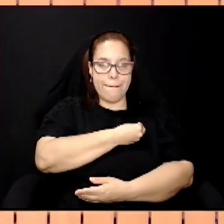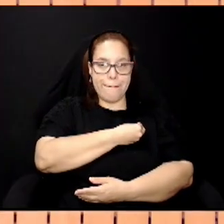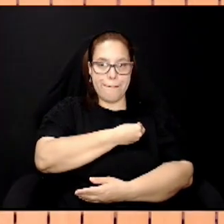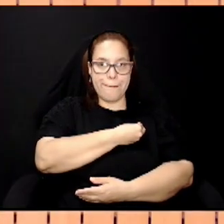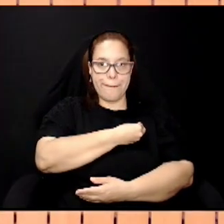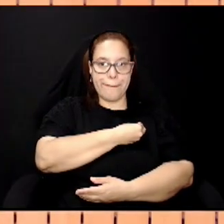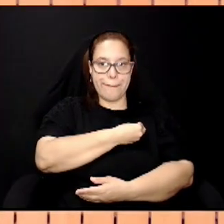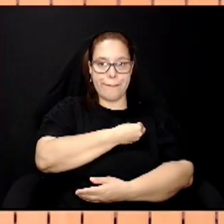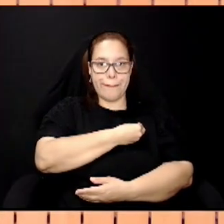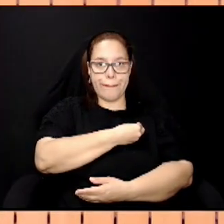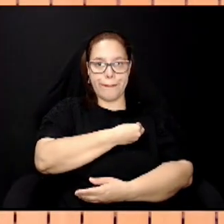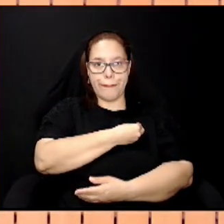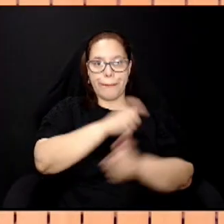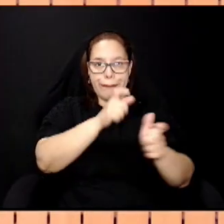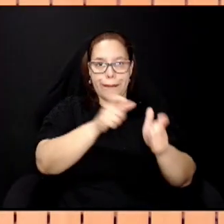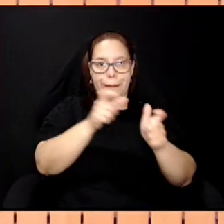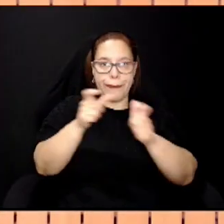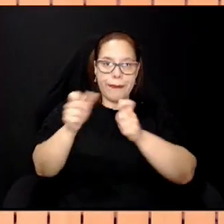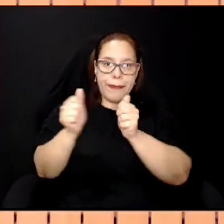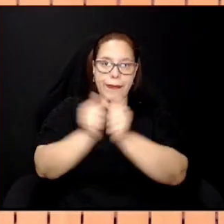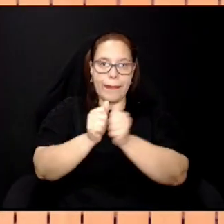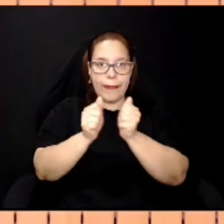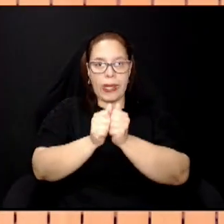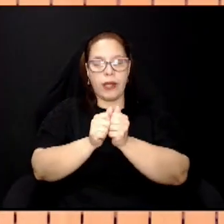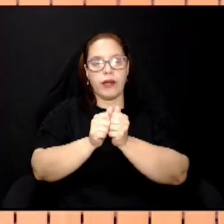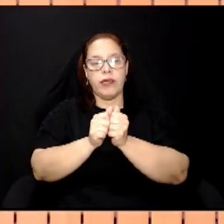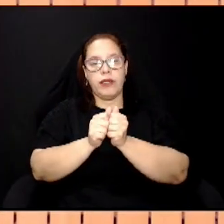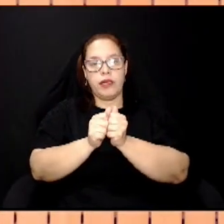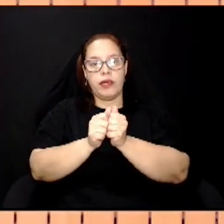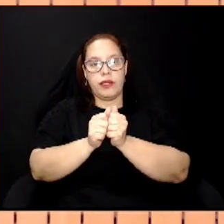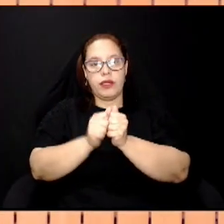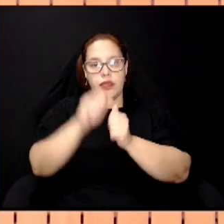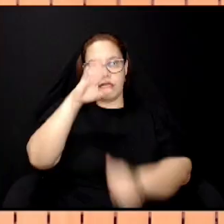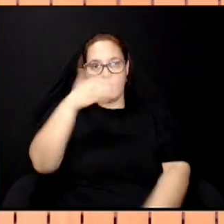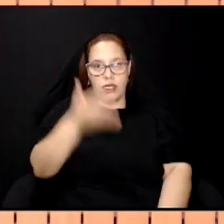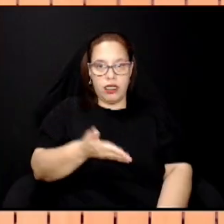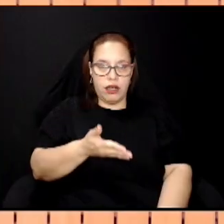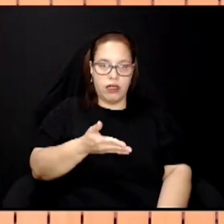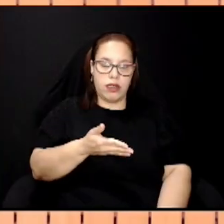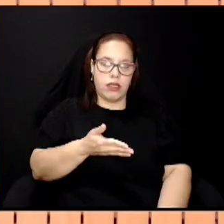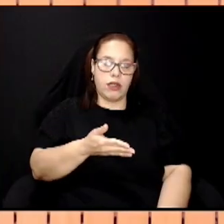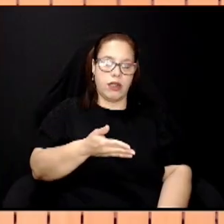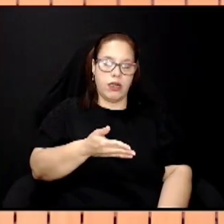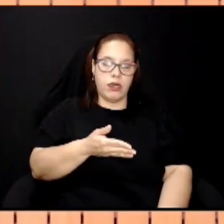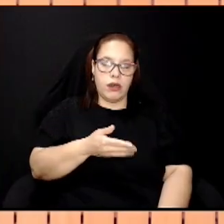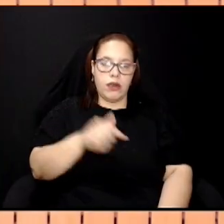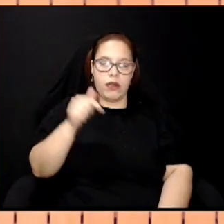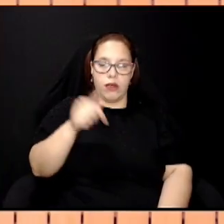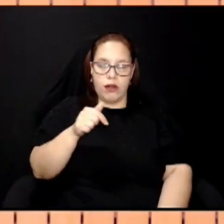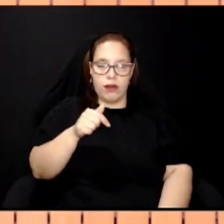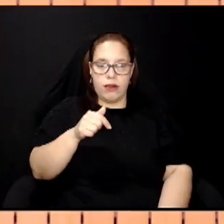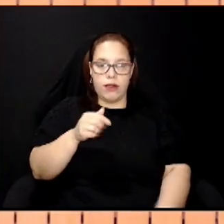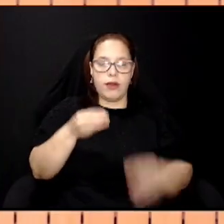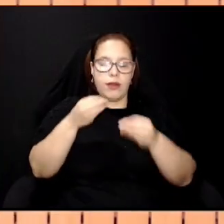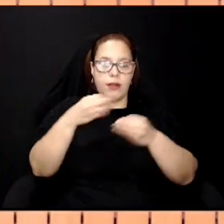com cada um de vocês a honra desta homenagem é como um